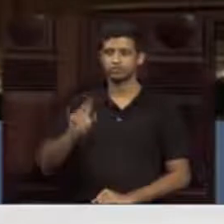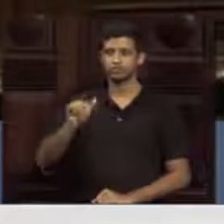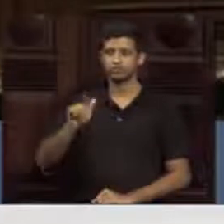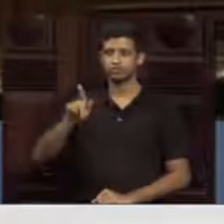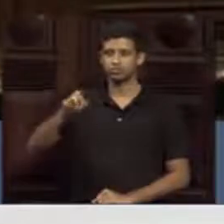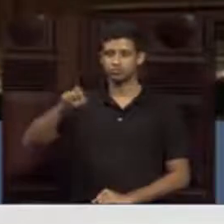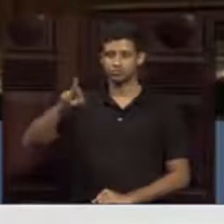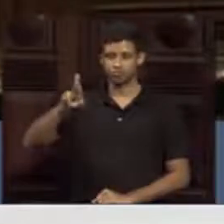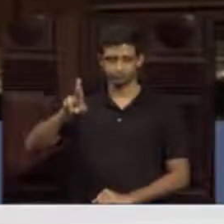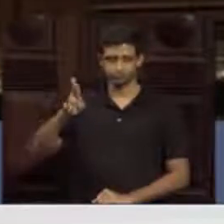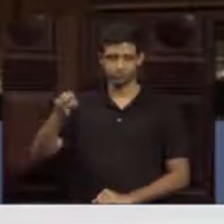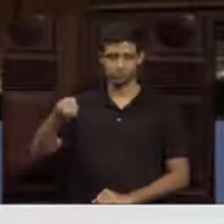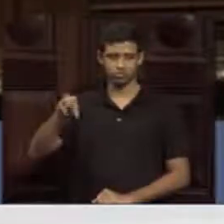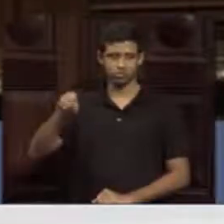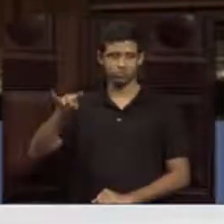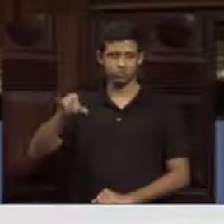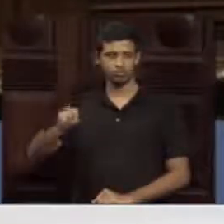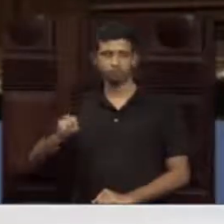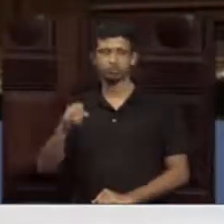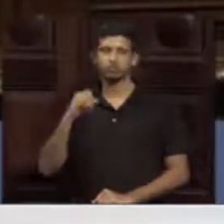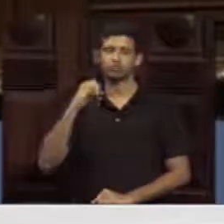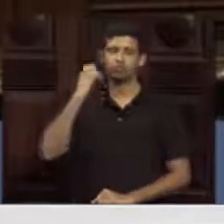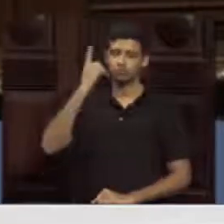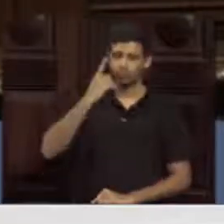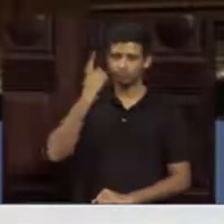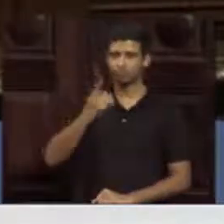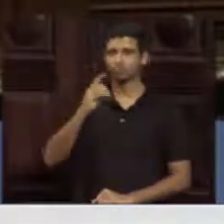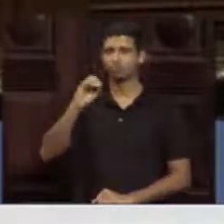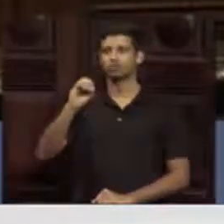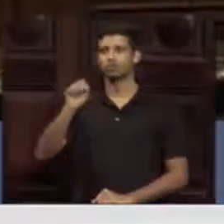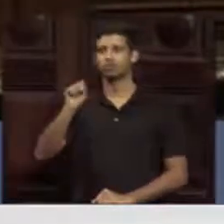Montes, Carlos Osório,